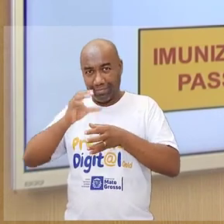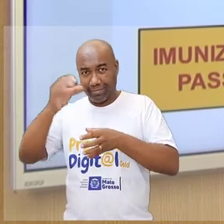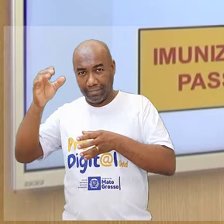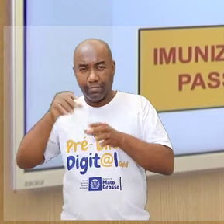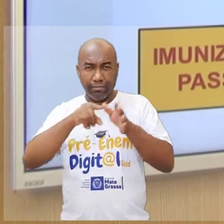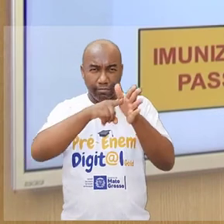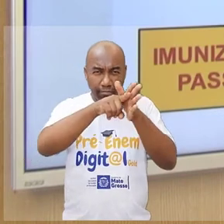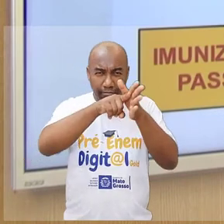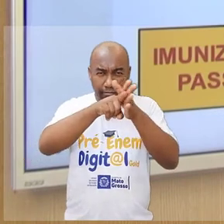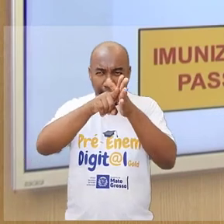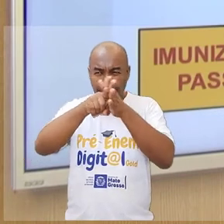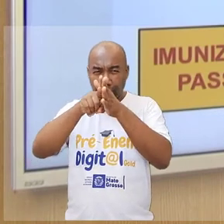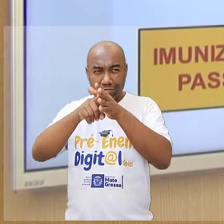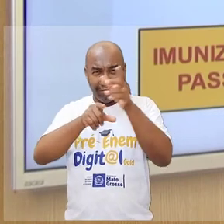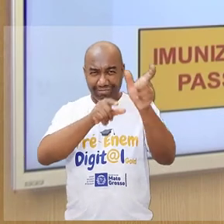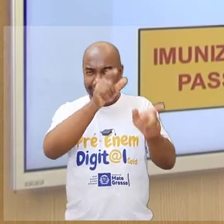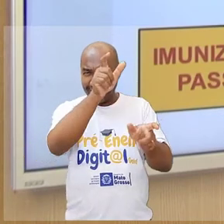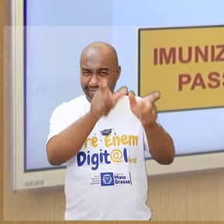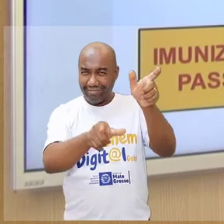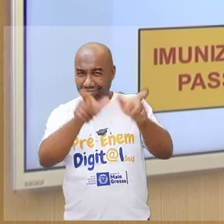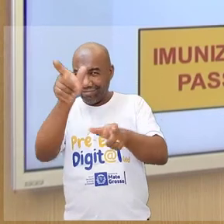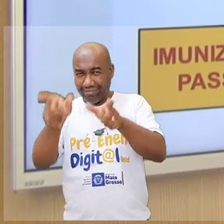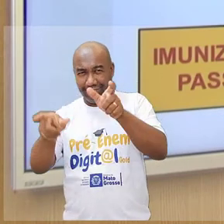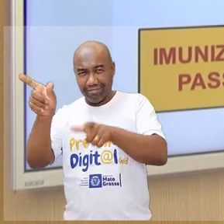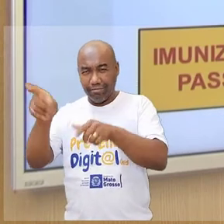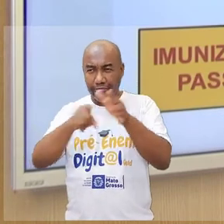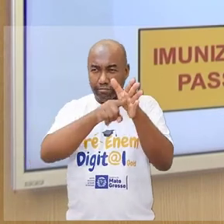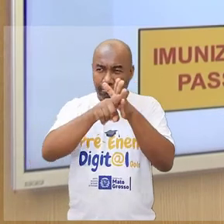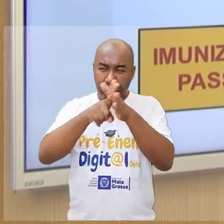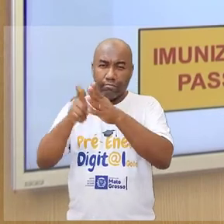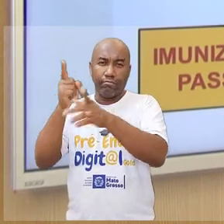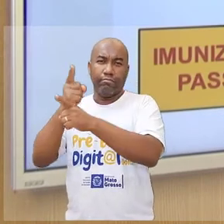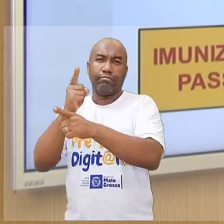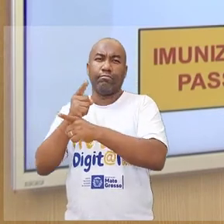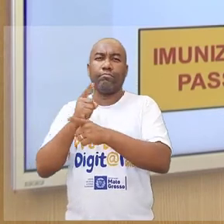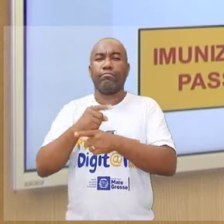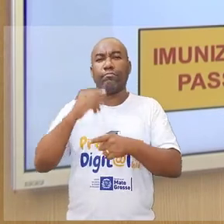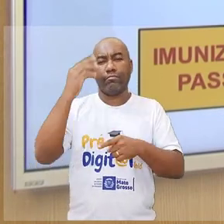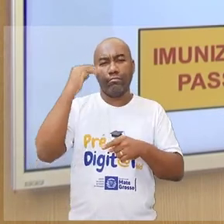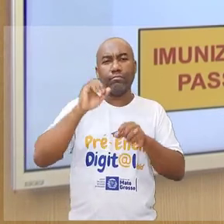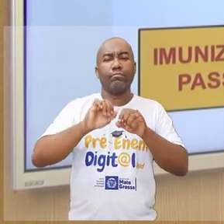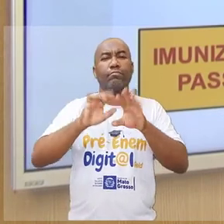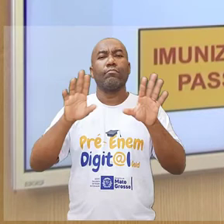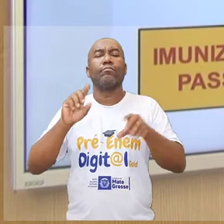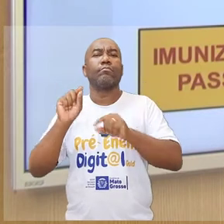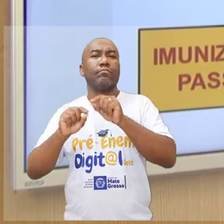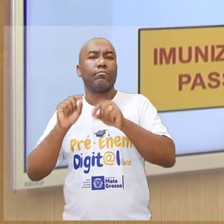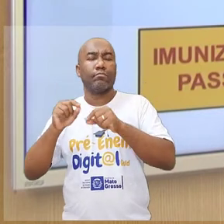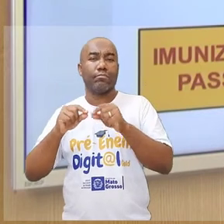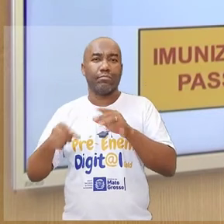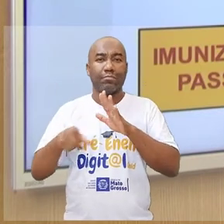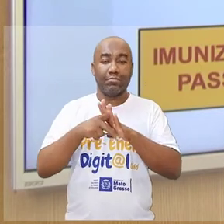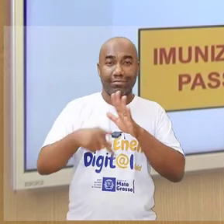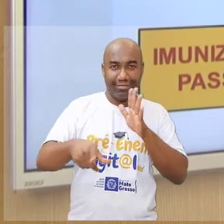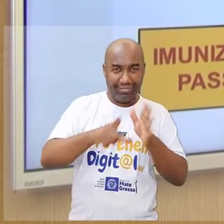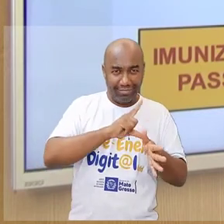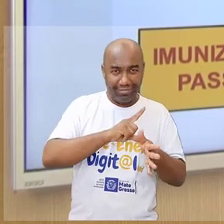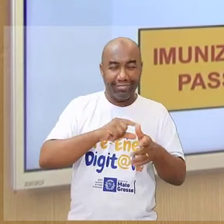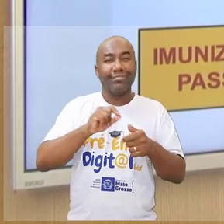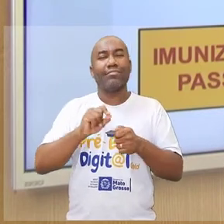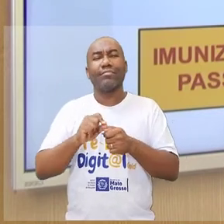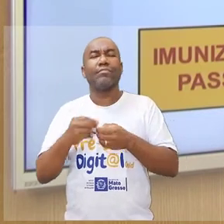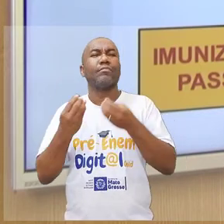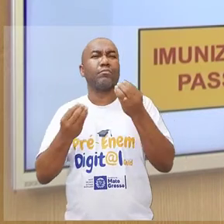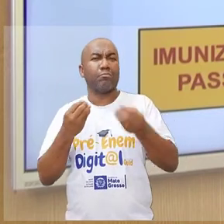enfraquecer o vírus, enfraquecer a bactéria, ou seja, o antígeno, ou até pegar essa